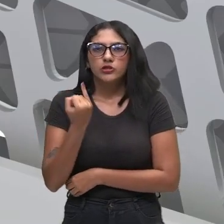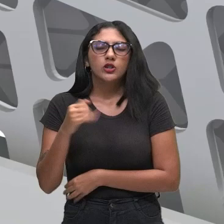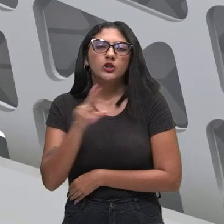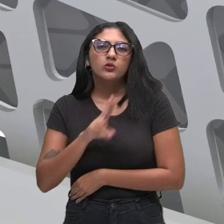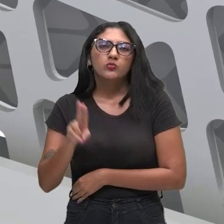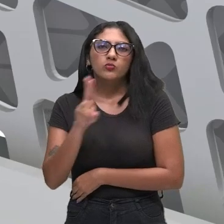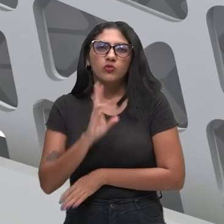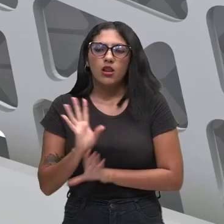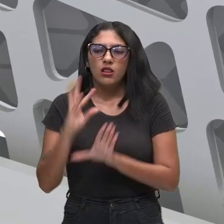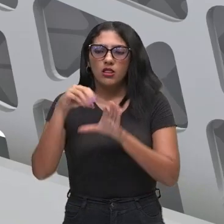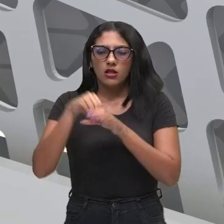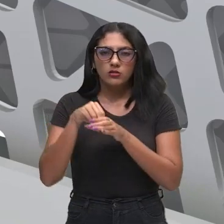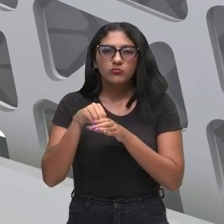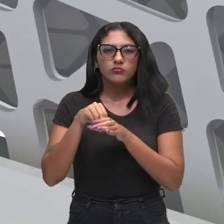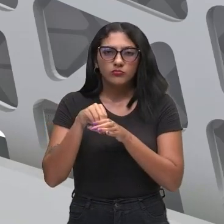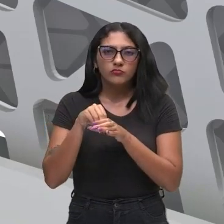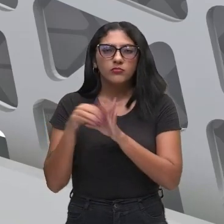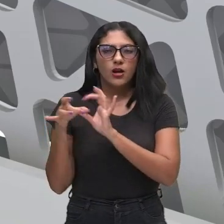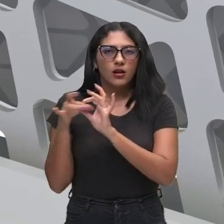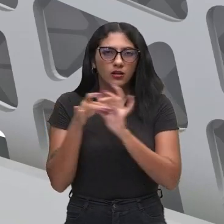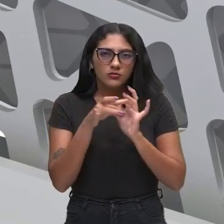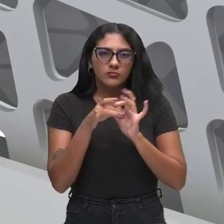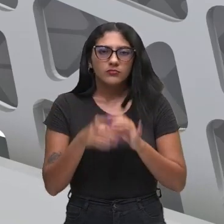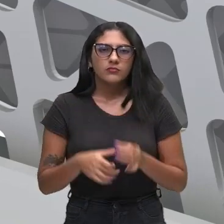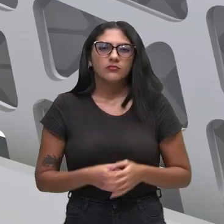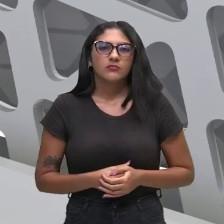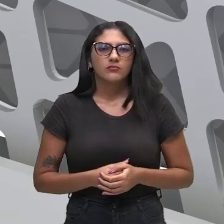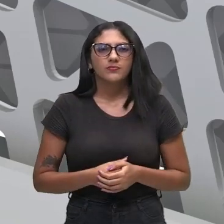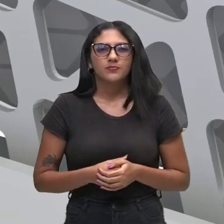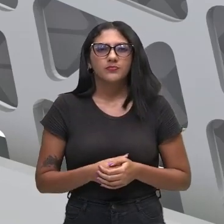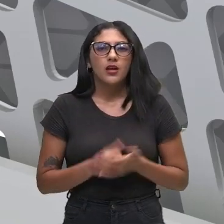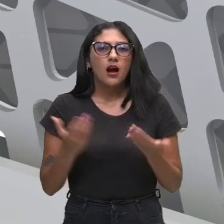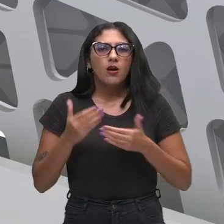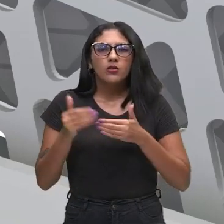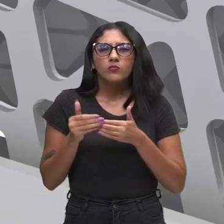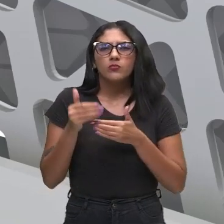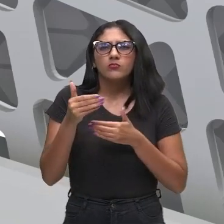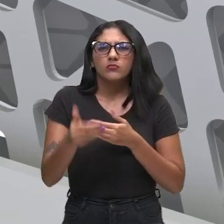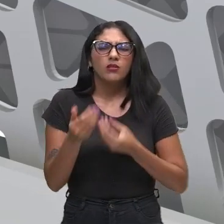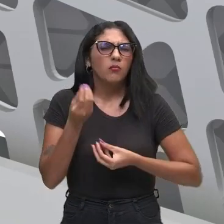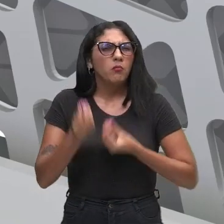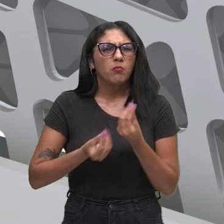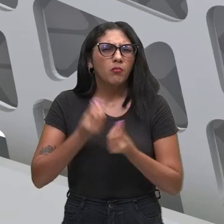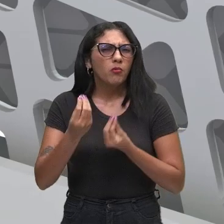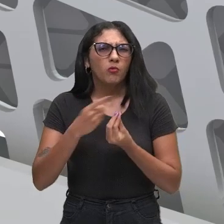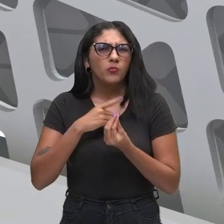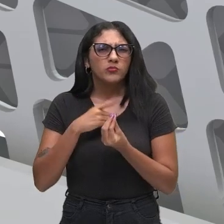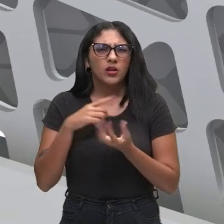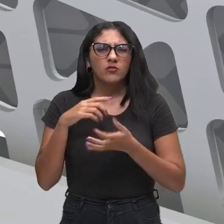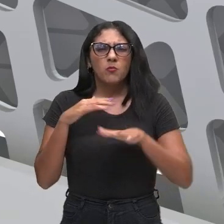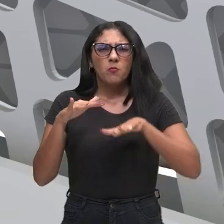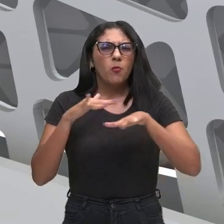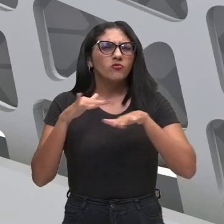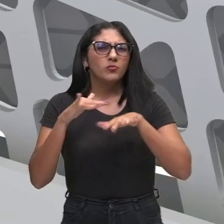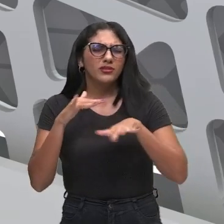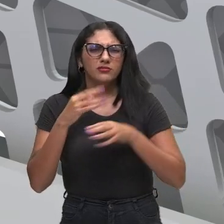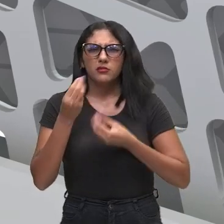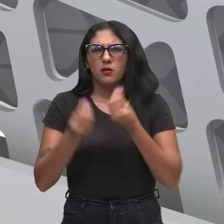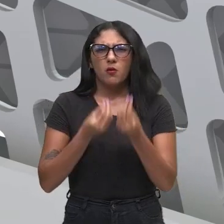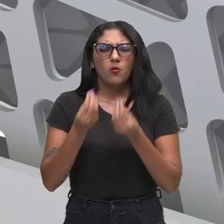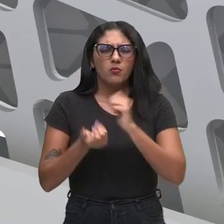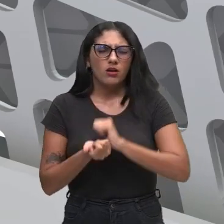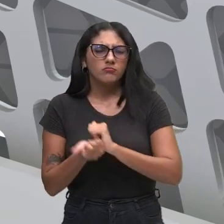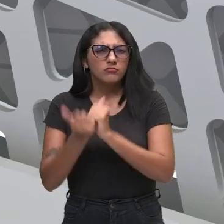né, envolvidos ali. Então vamos agora acompanhar um pouco de como era a movimentação, de como era essa